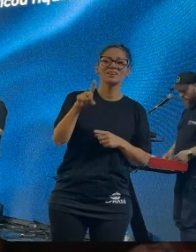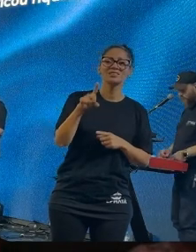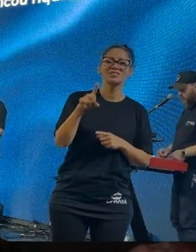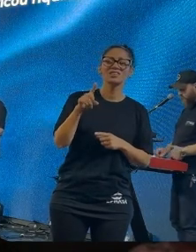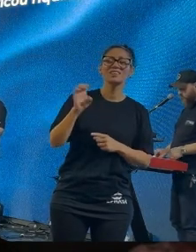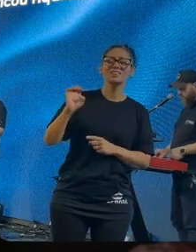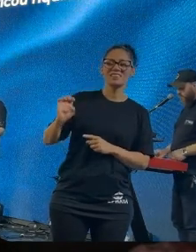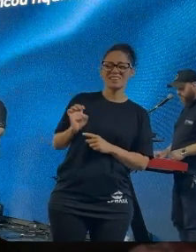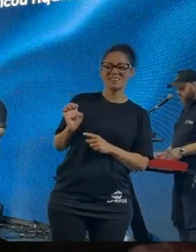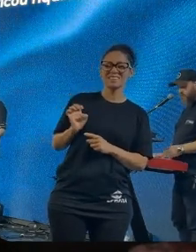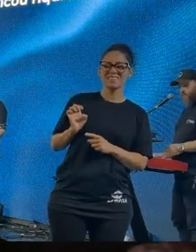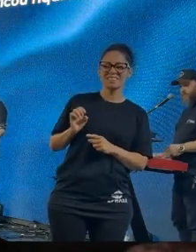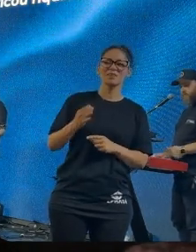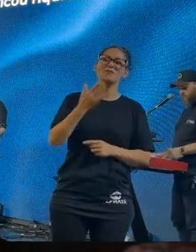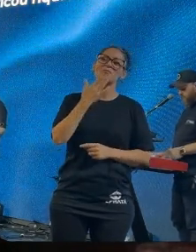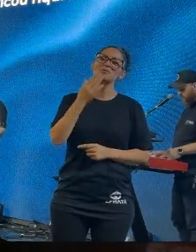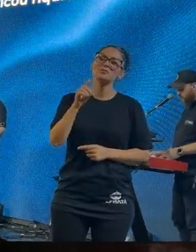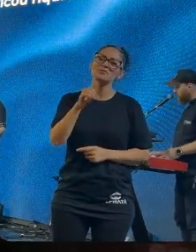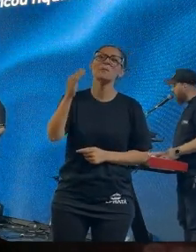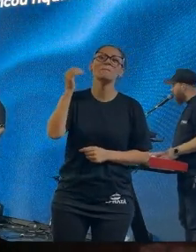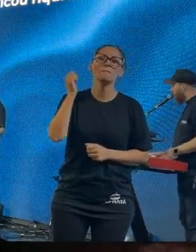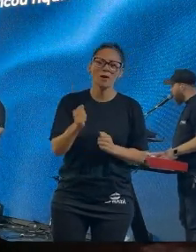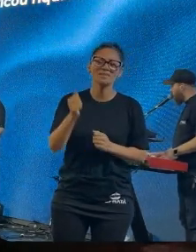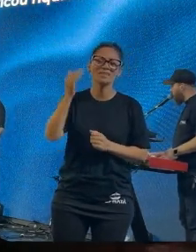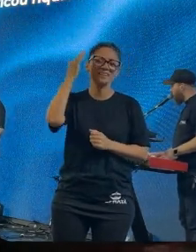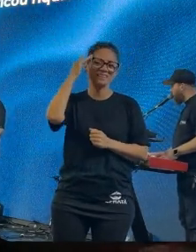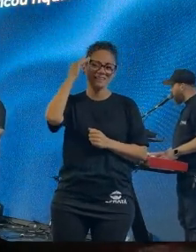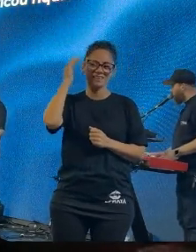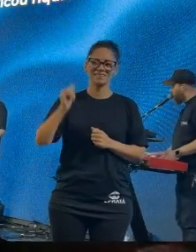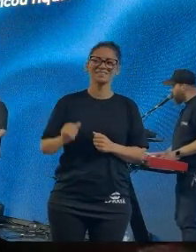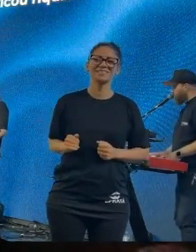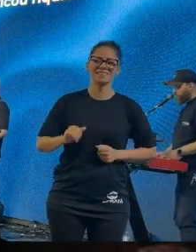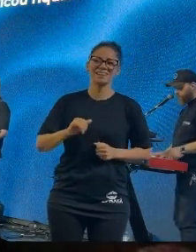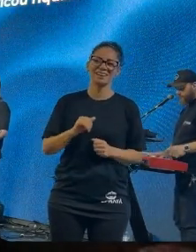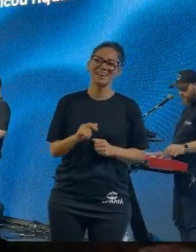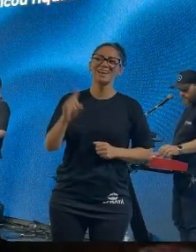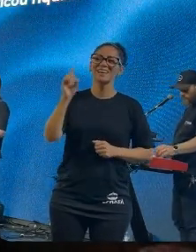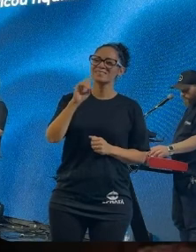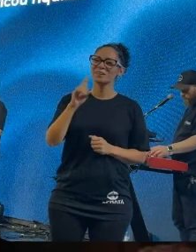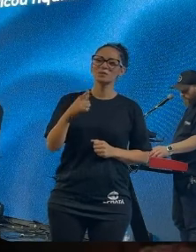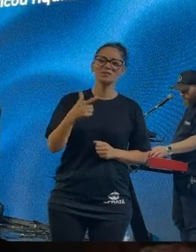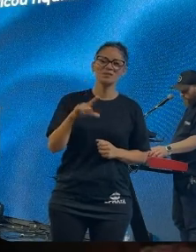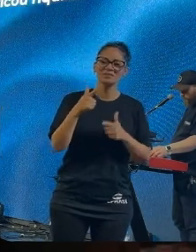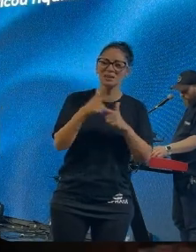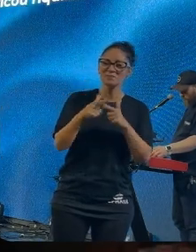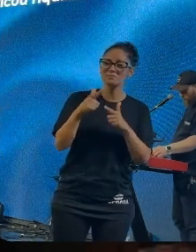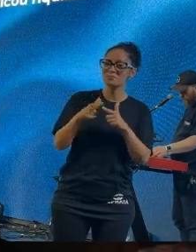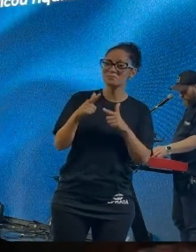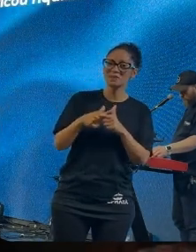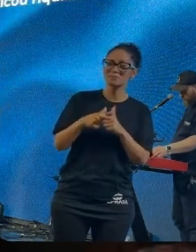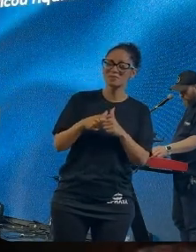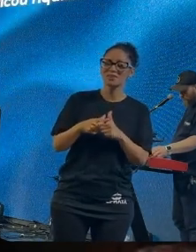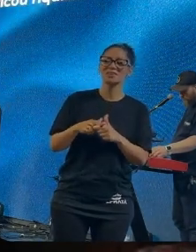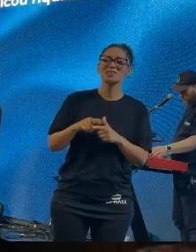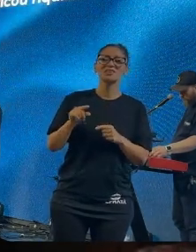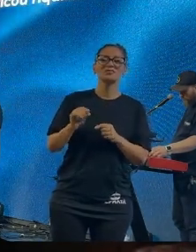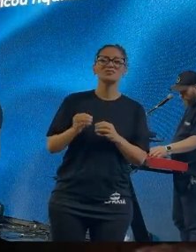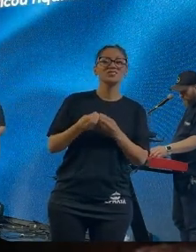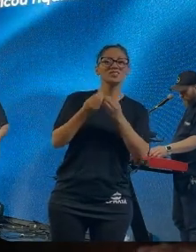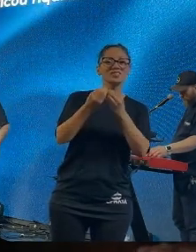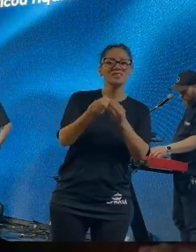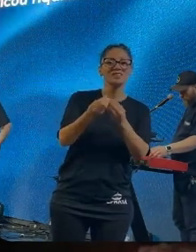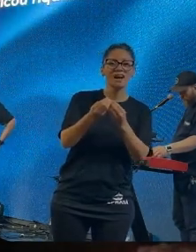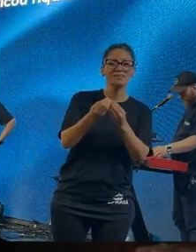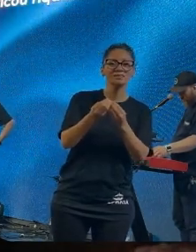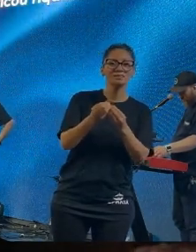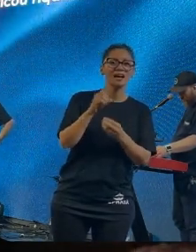Eu vou repetir para que você possa entender. Deus não tem problema em fazer com que você prospere. Deus não tem problema em te dar aquilo